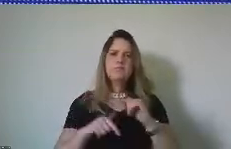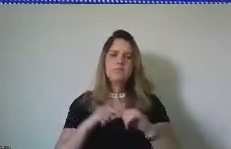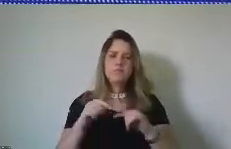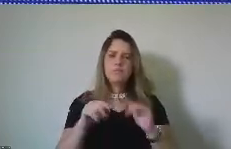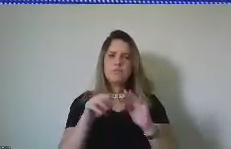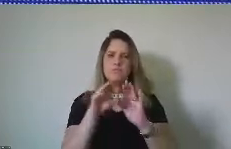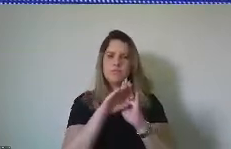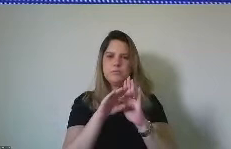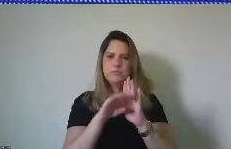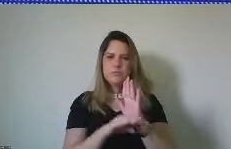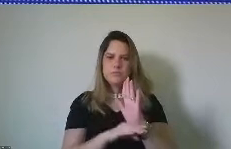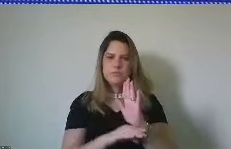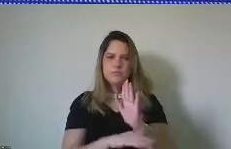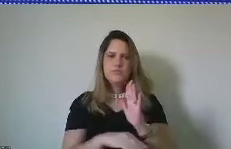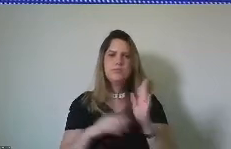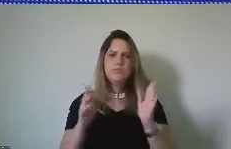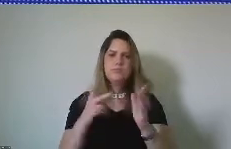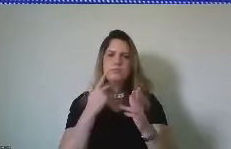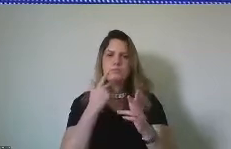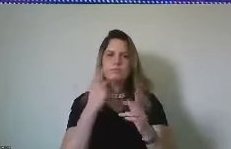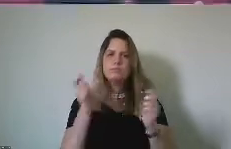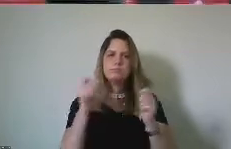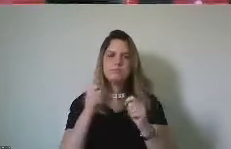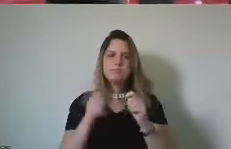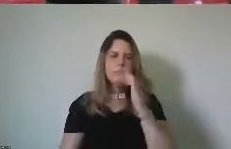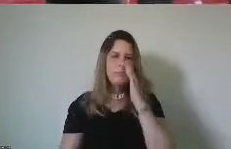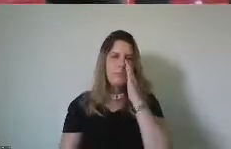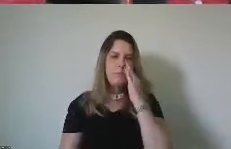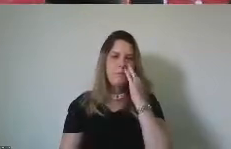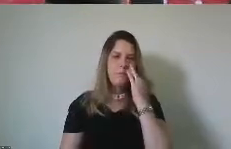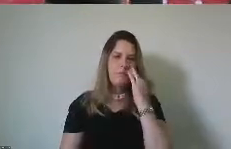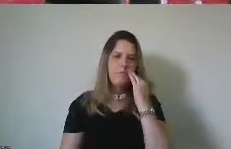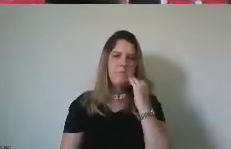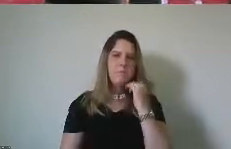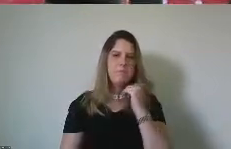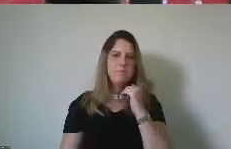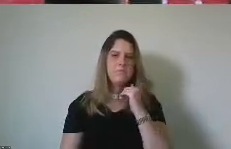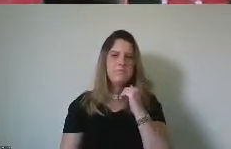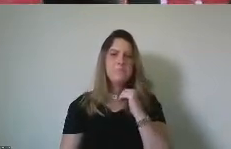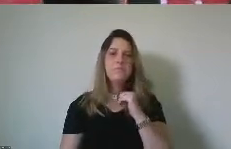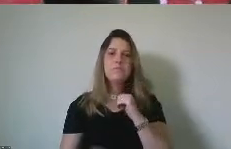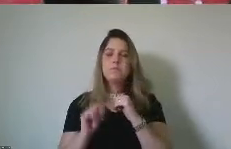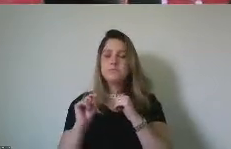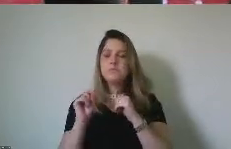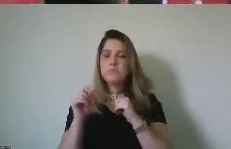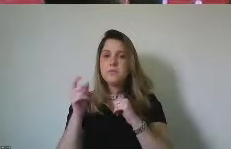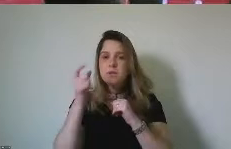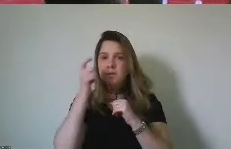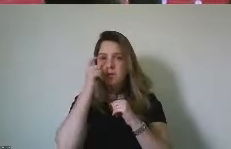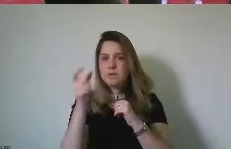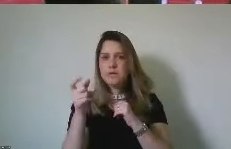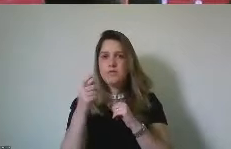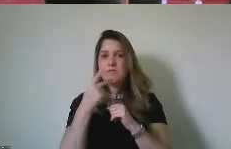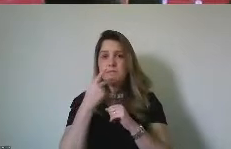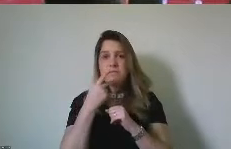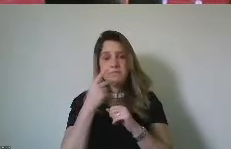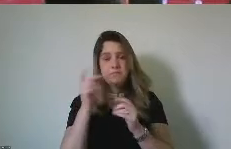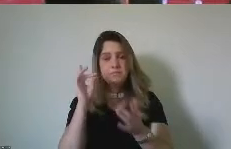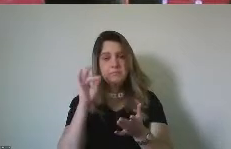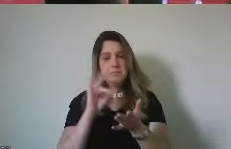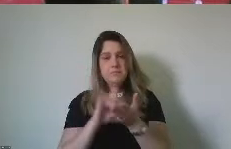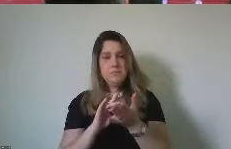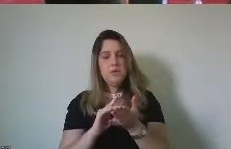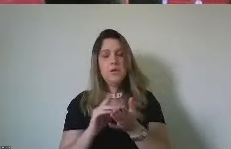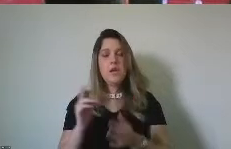transferido ao valor desse alguma coisa eu queria complementar uma coisa acho que vale a pena você tem razão